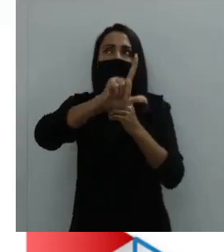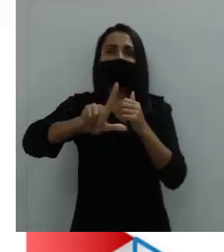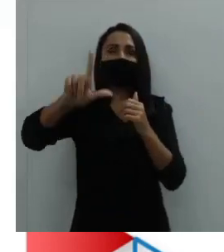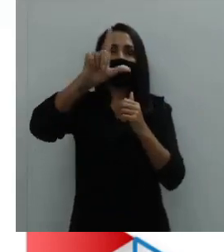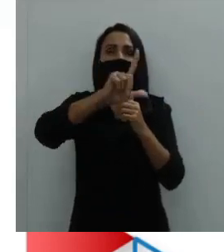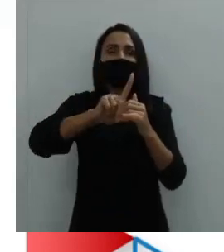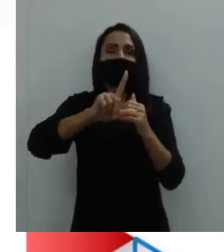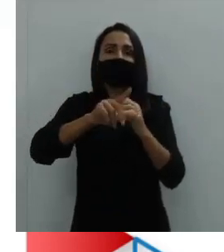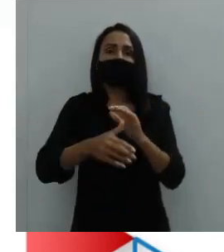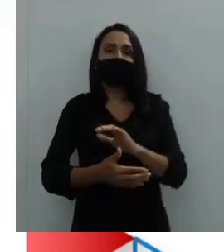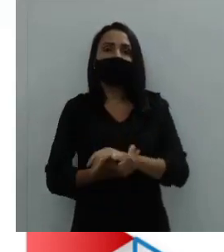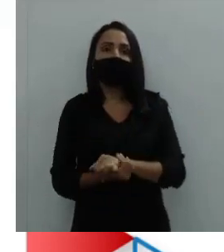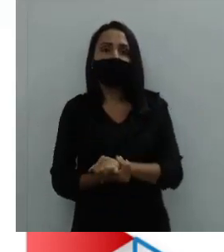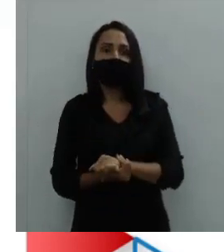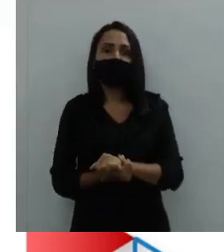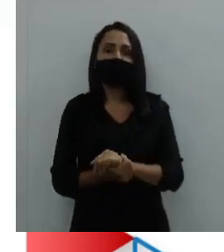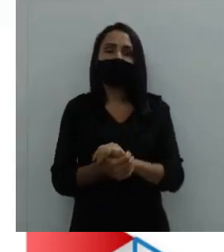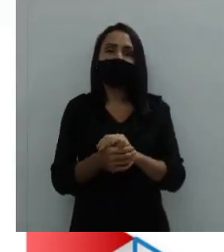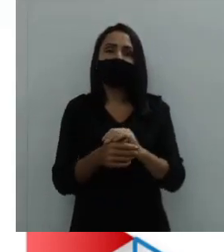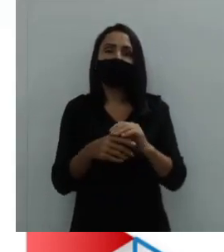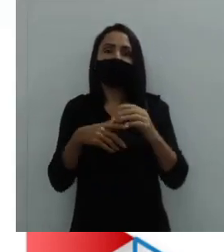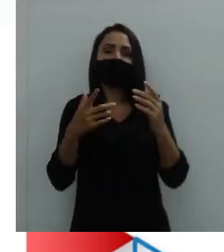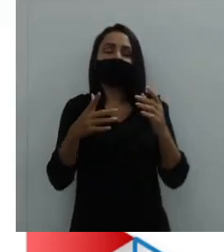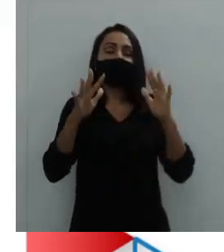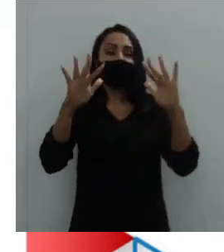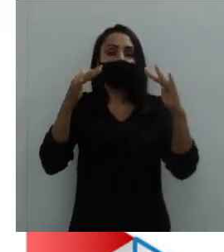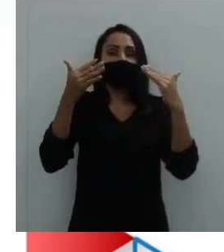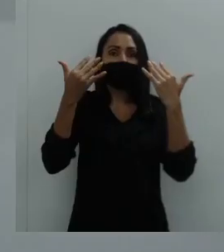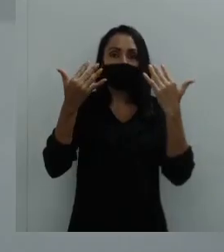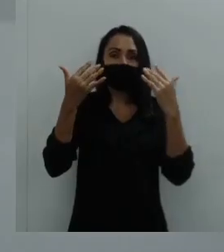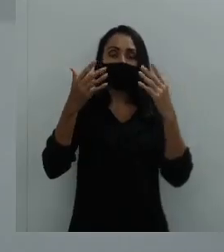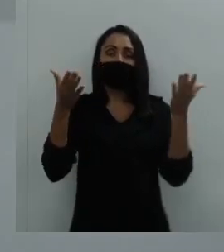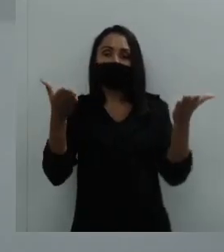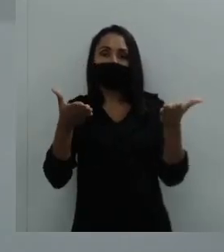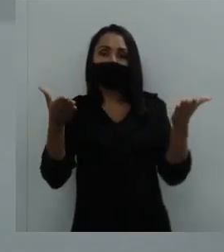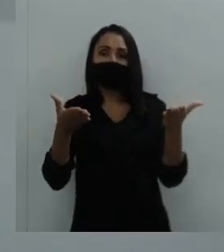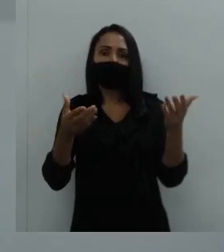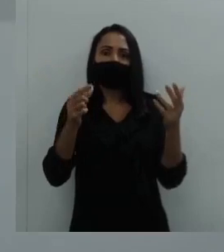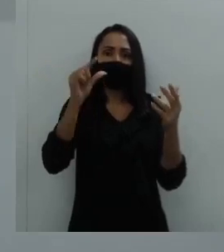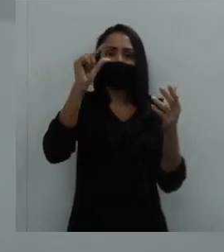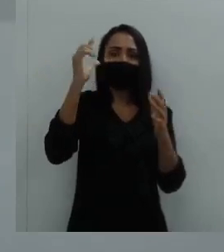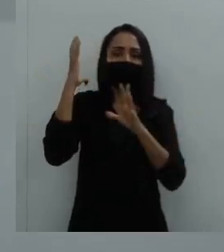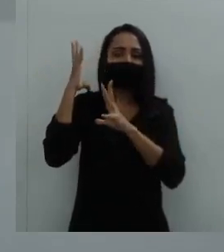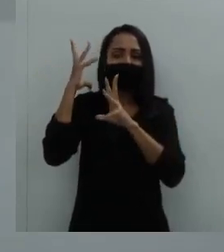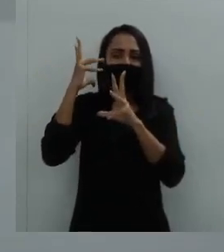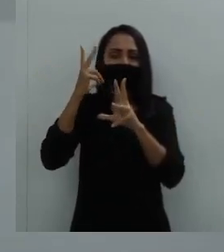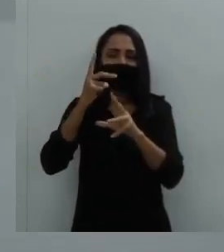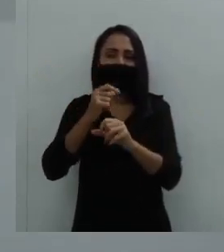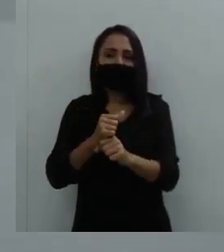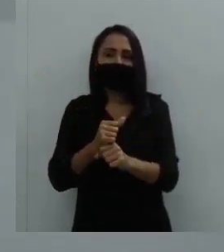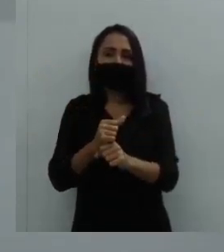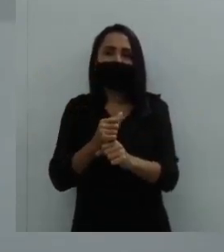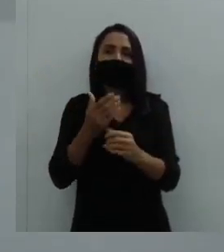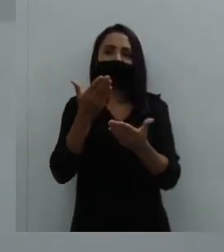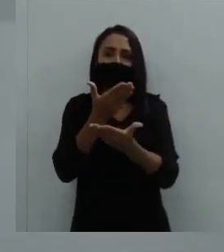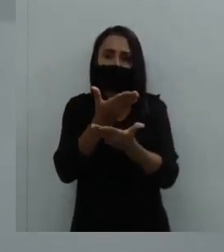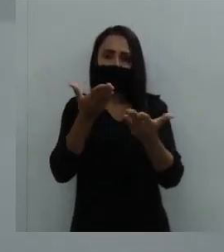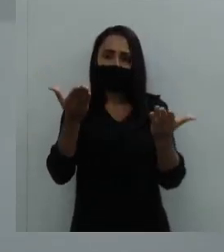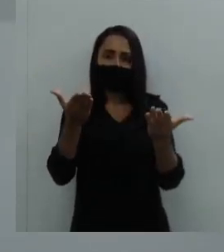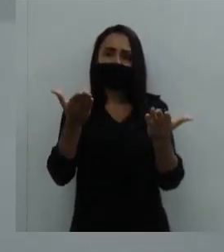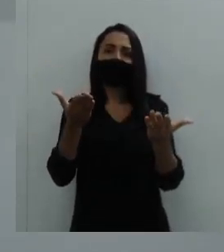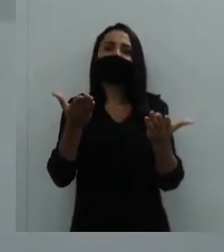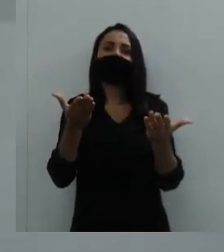falar em mundo da literatura, olhando para mim, vamos fazer agora uma pequena revisão daquilo que vocês,